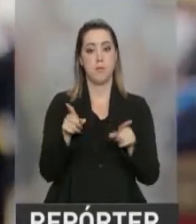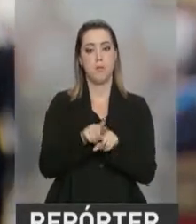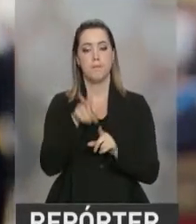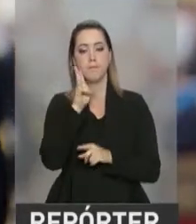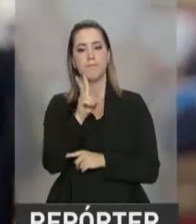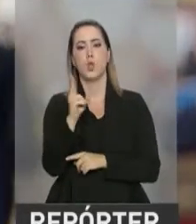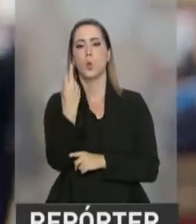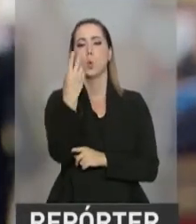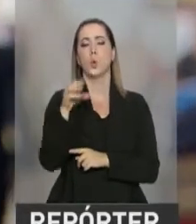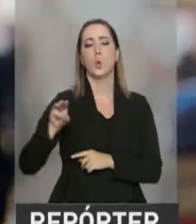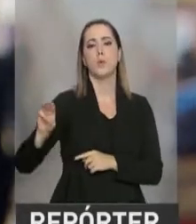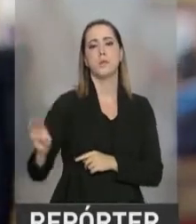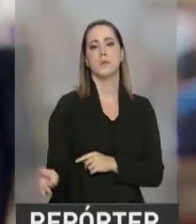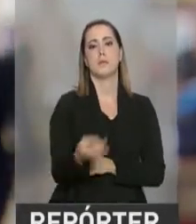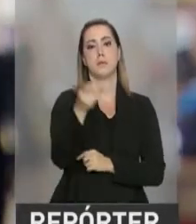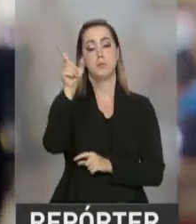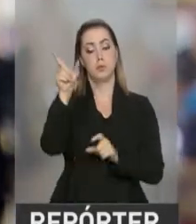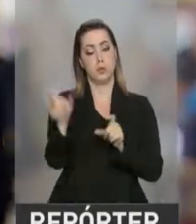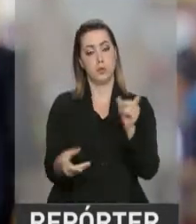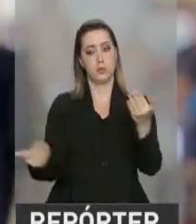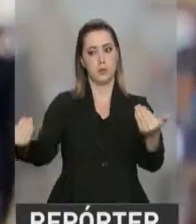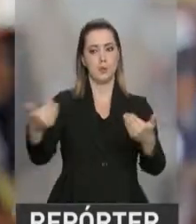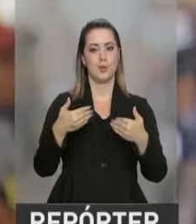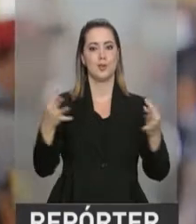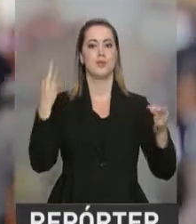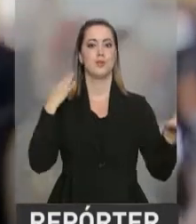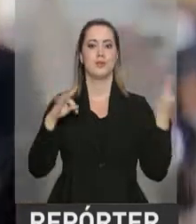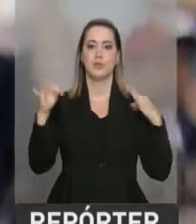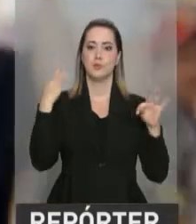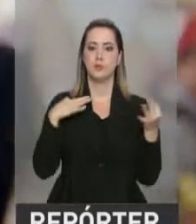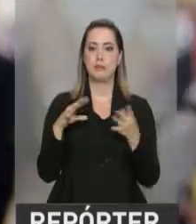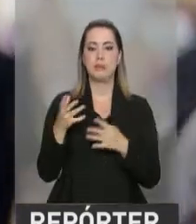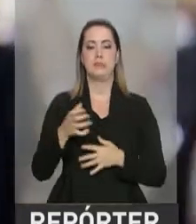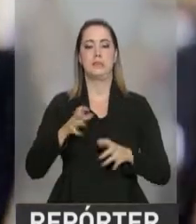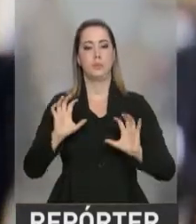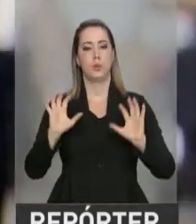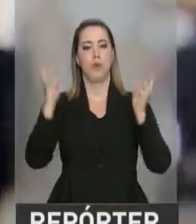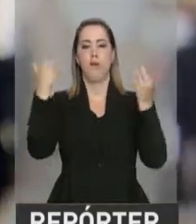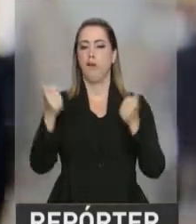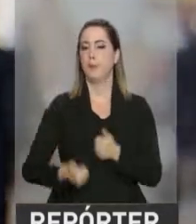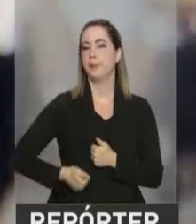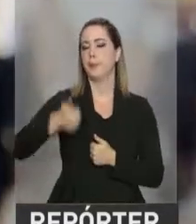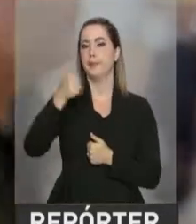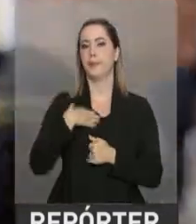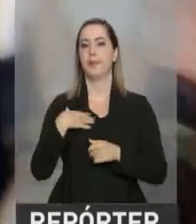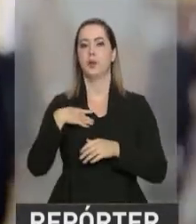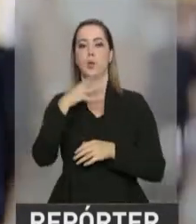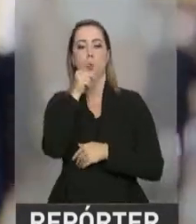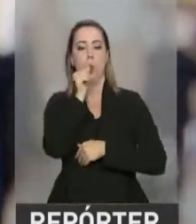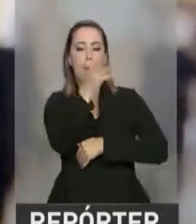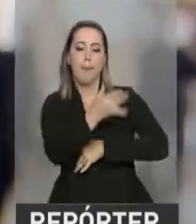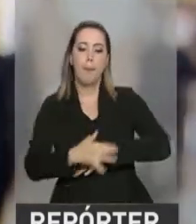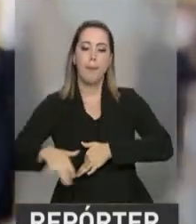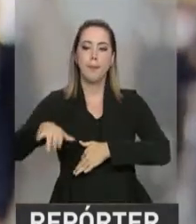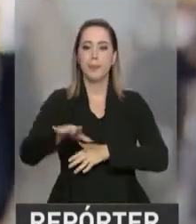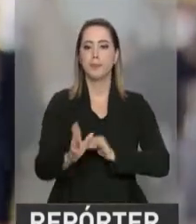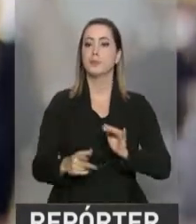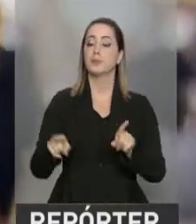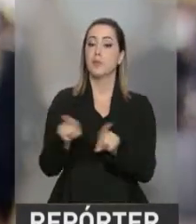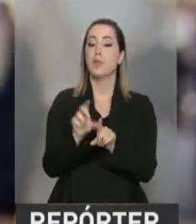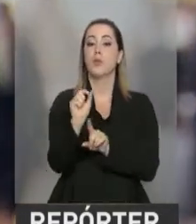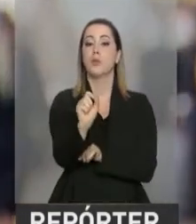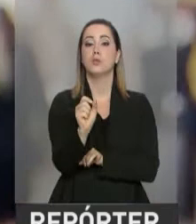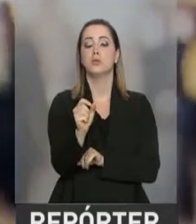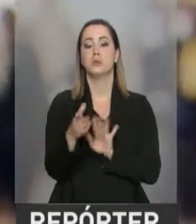milhões e meio de turistas vêm ao brasil atraídos pelo clima e pelas nossas praias isso representa um crescimento